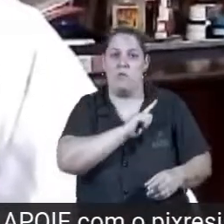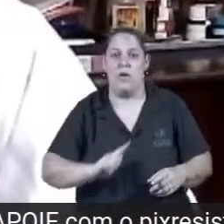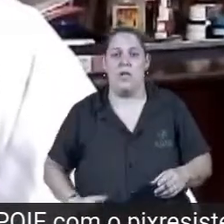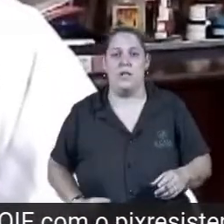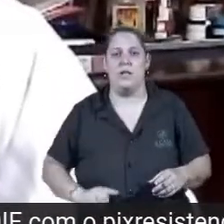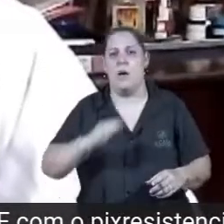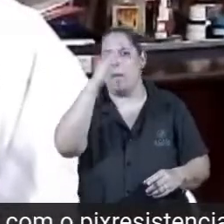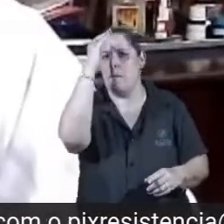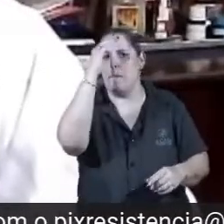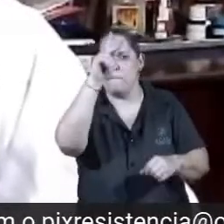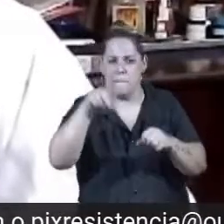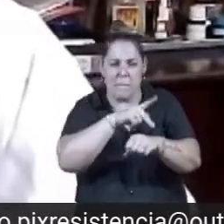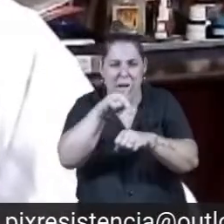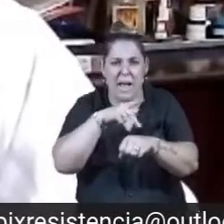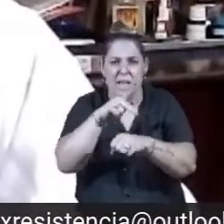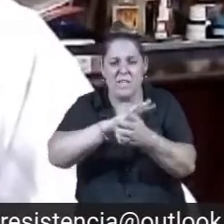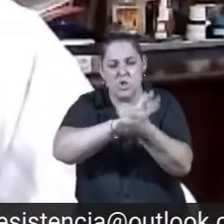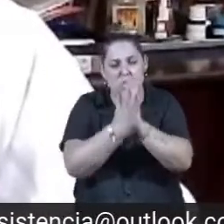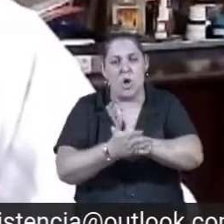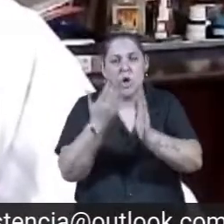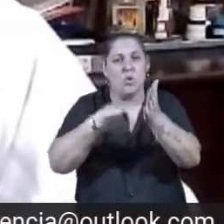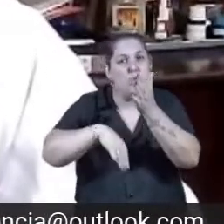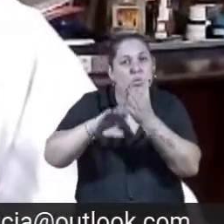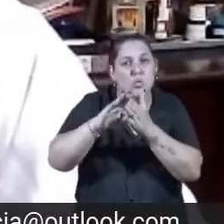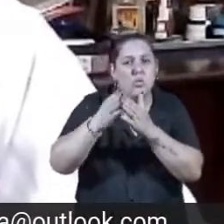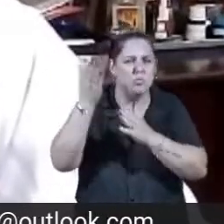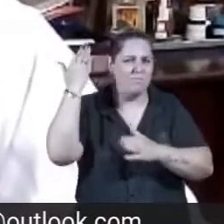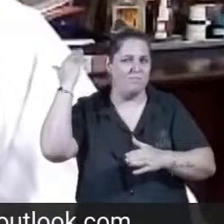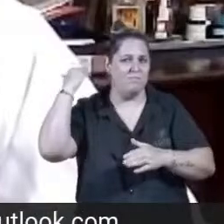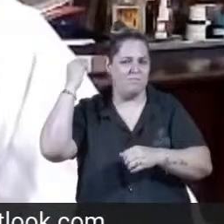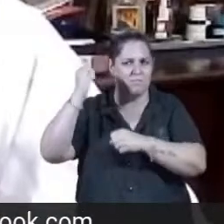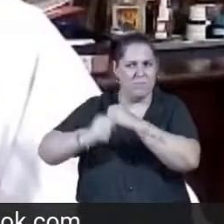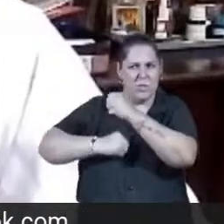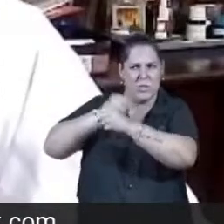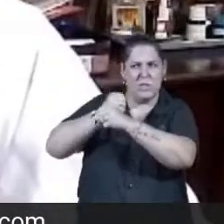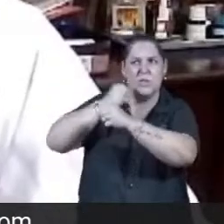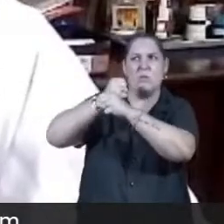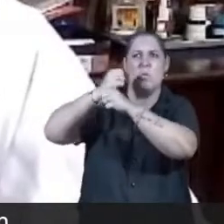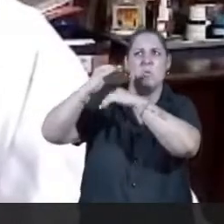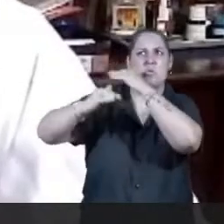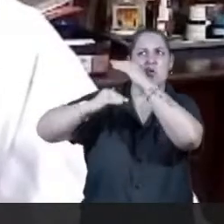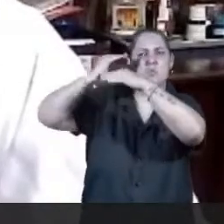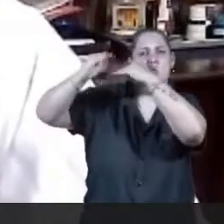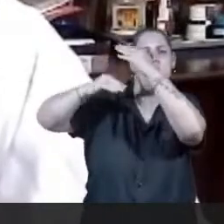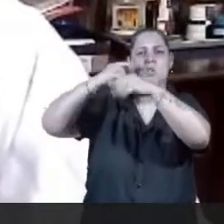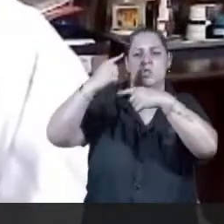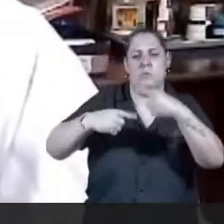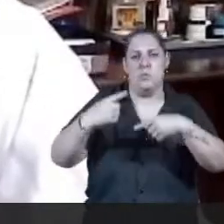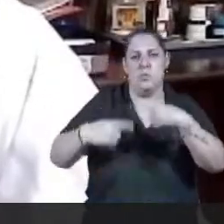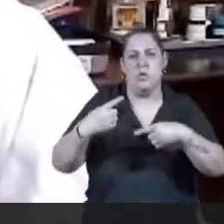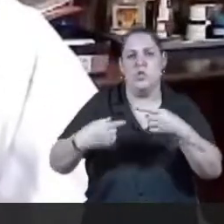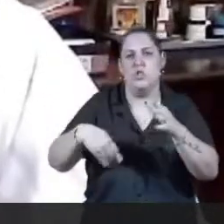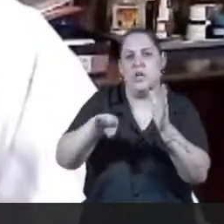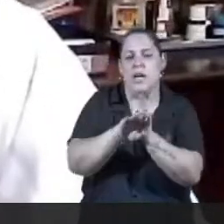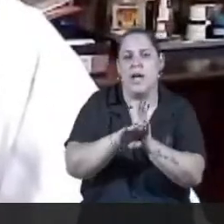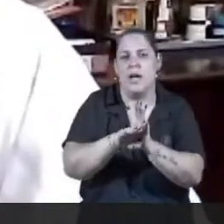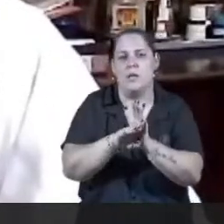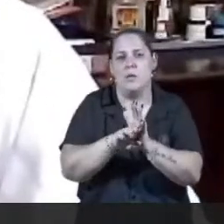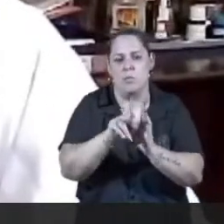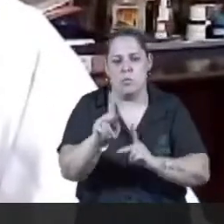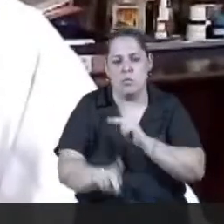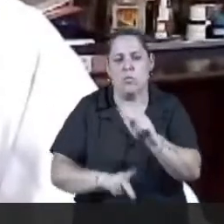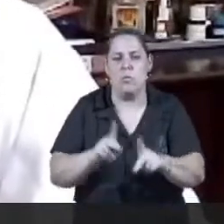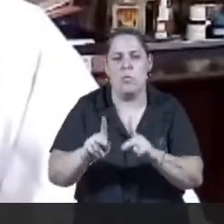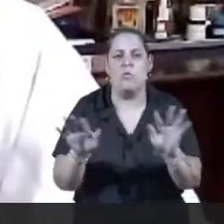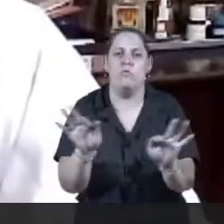destrói tudo aquilo que nós tínhamos construído de políticas que já tinha chegado para o cidadão mais simples.